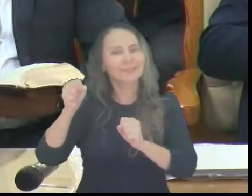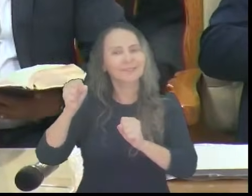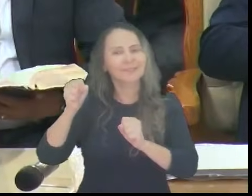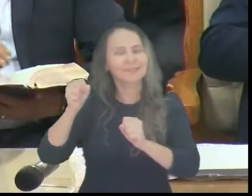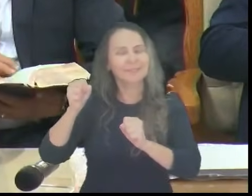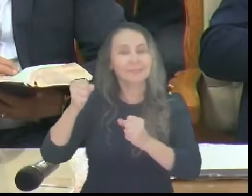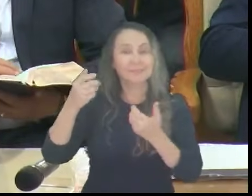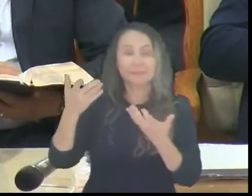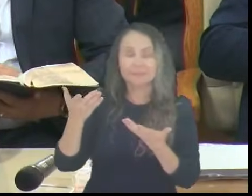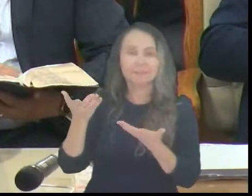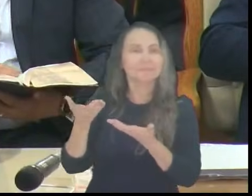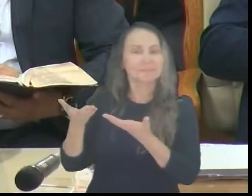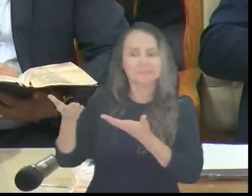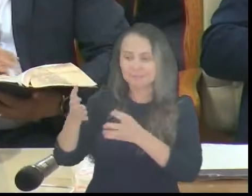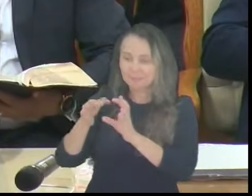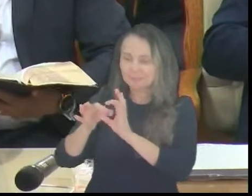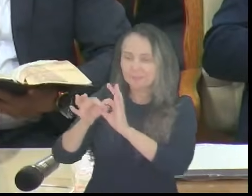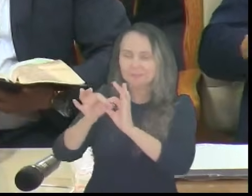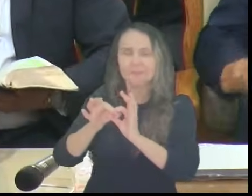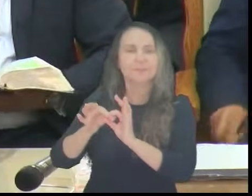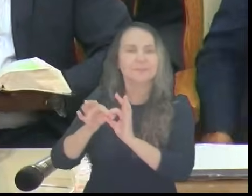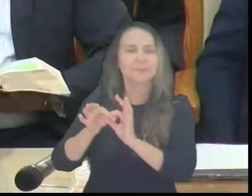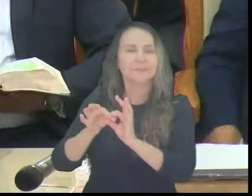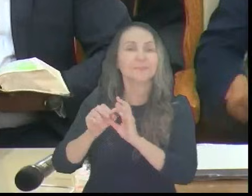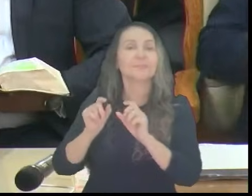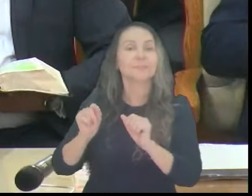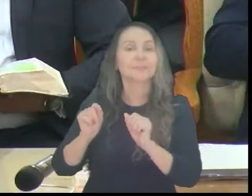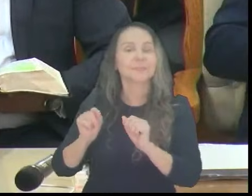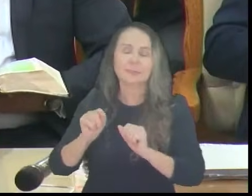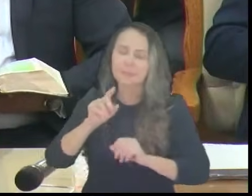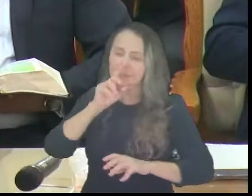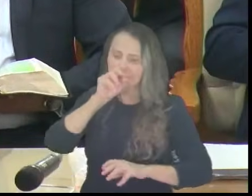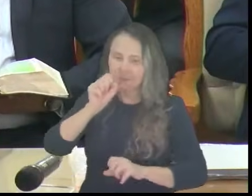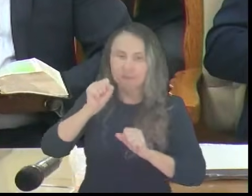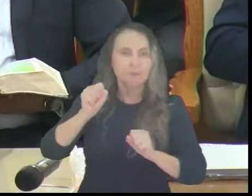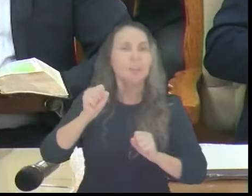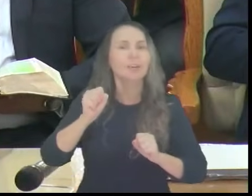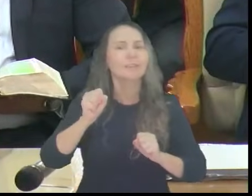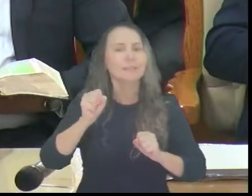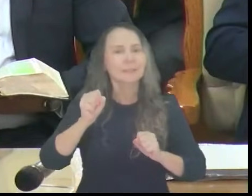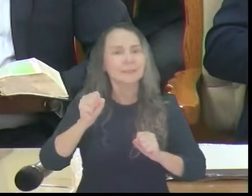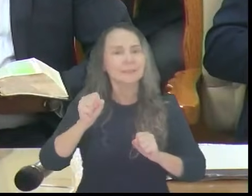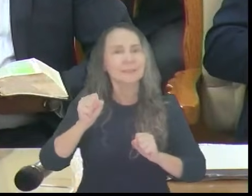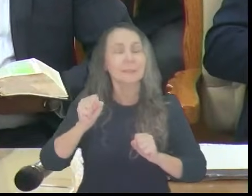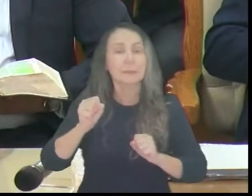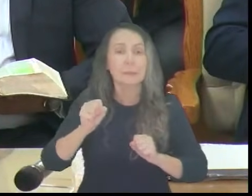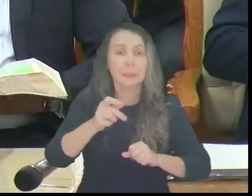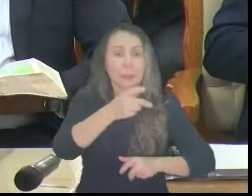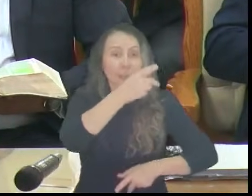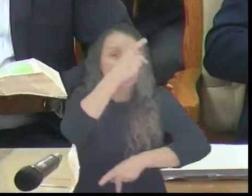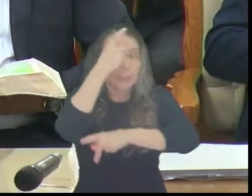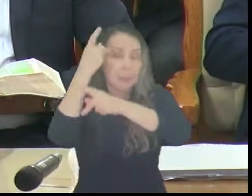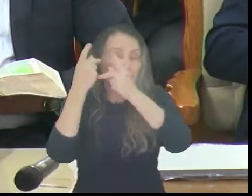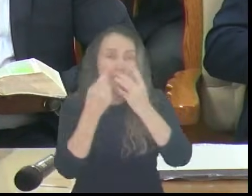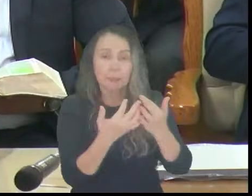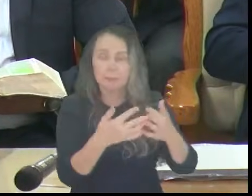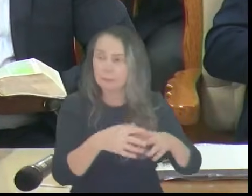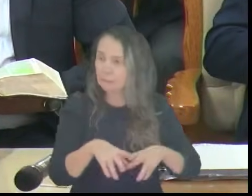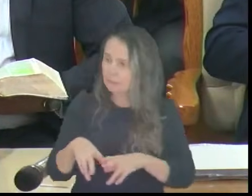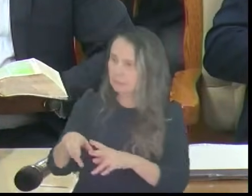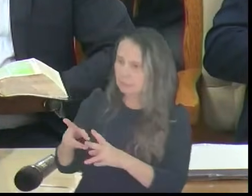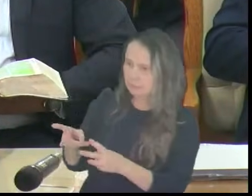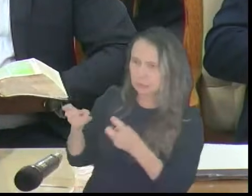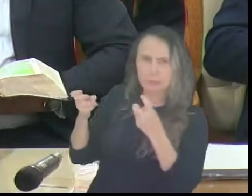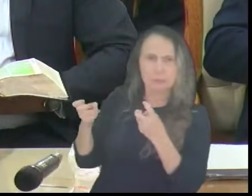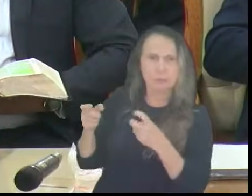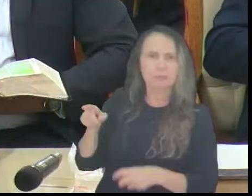E com essa comunhão, você vai ficar muito forte e todo mundo vai perceber, esse homem esteve